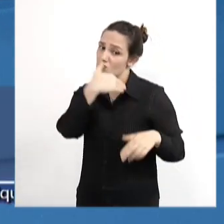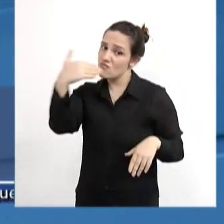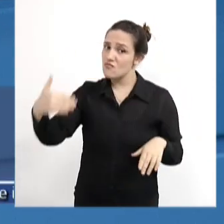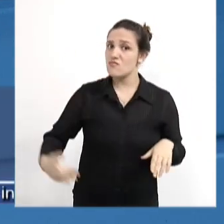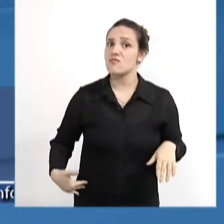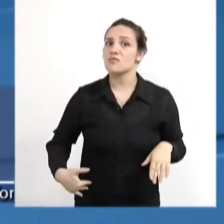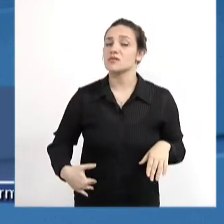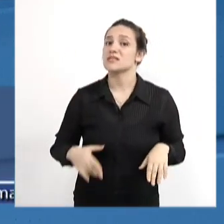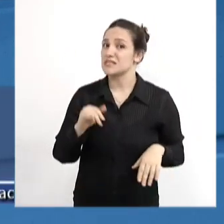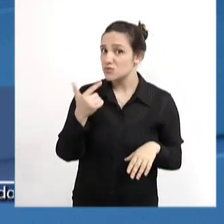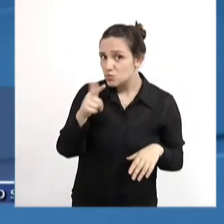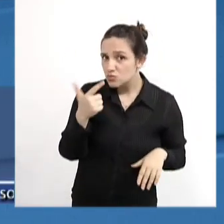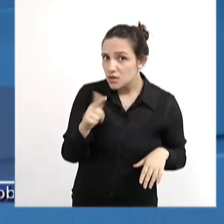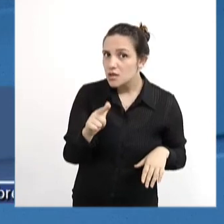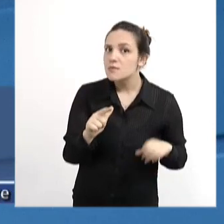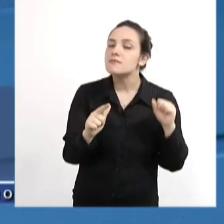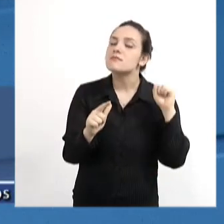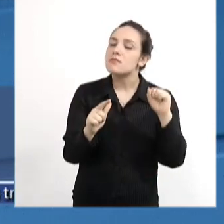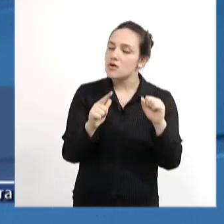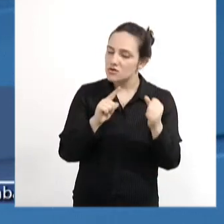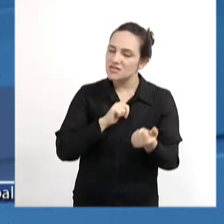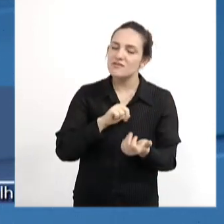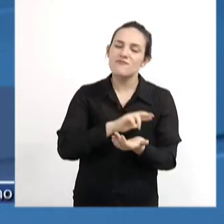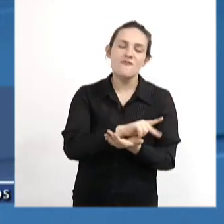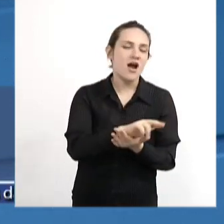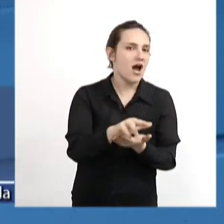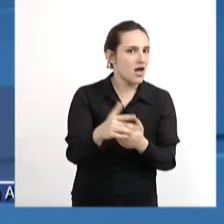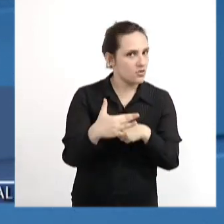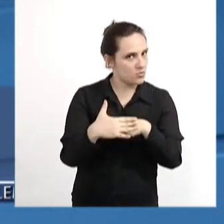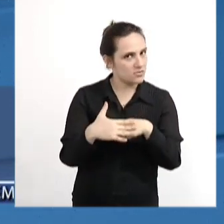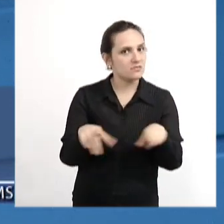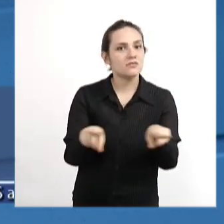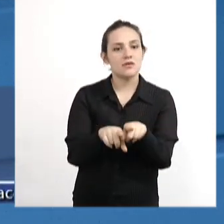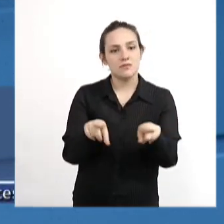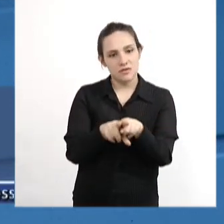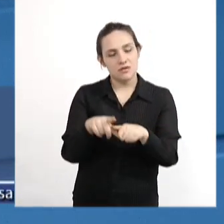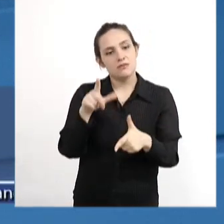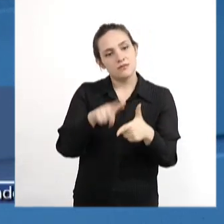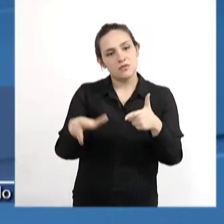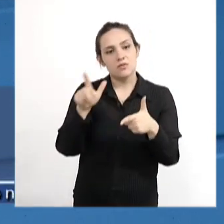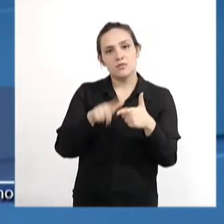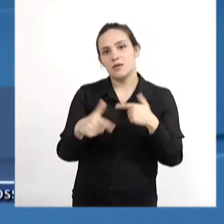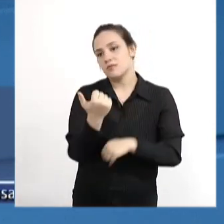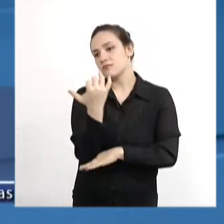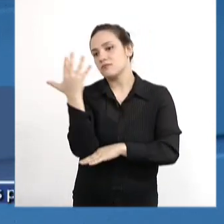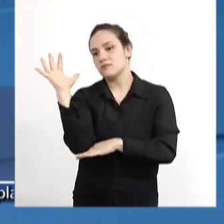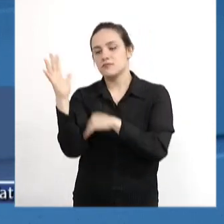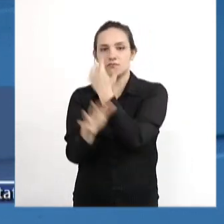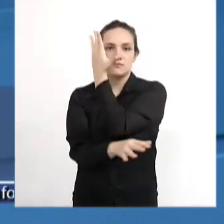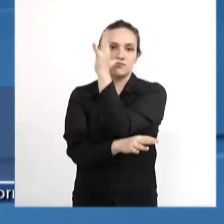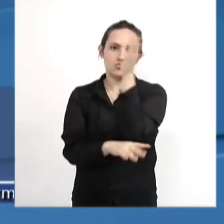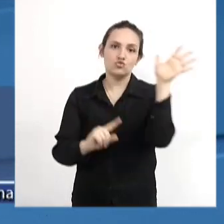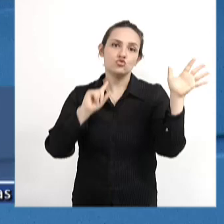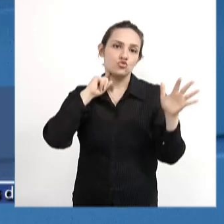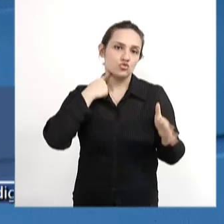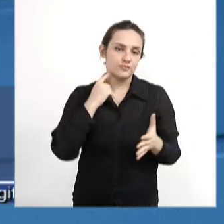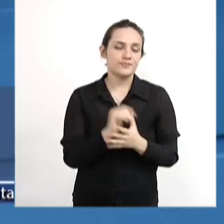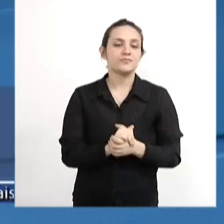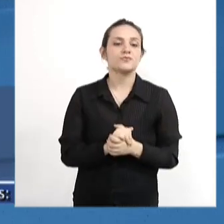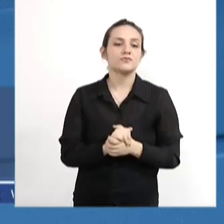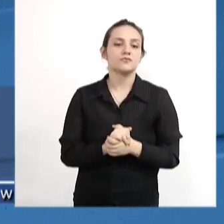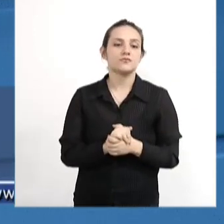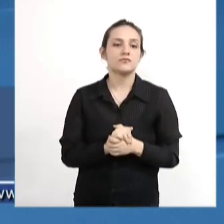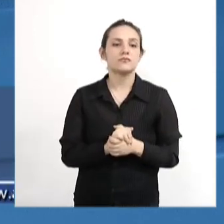ausência implica na incidência de inúmeras doenças, além de problemas no meio ambiente. Plenário